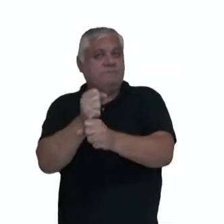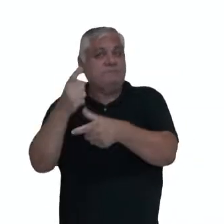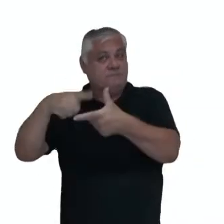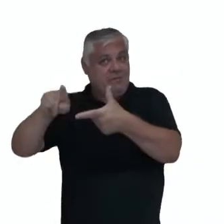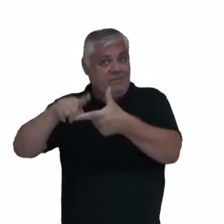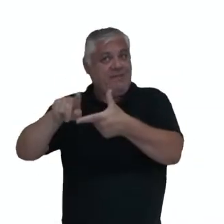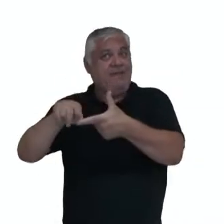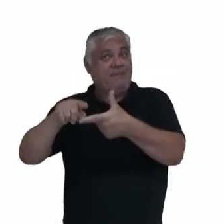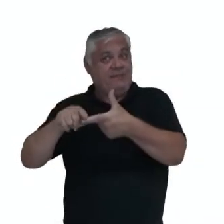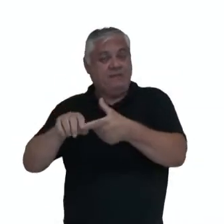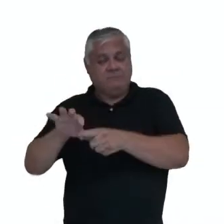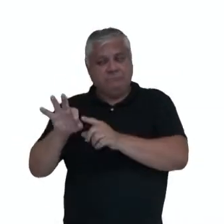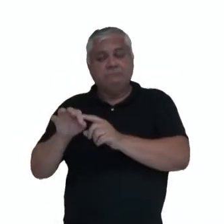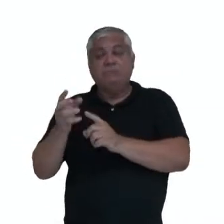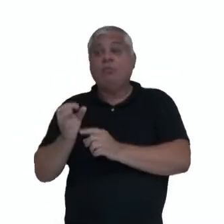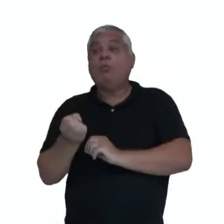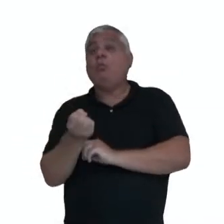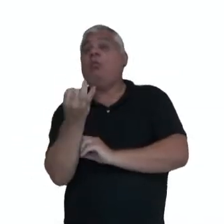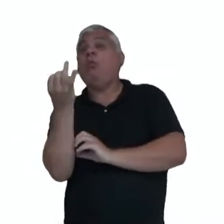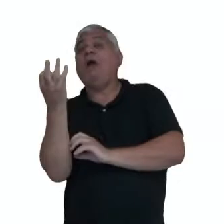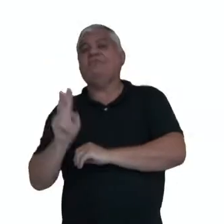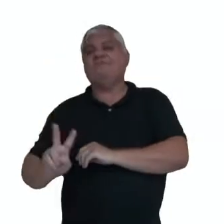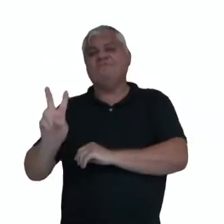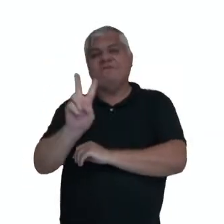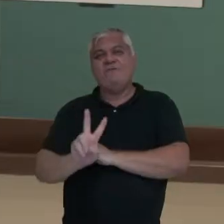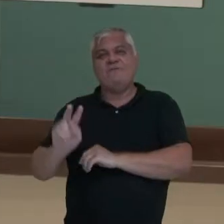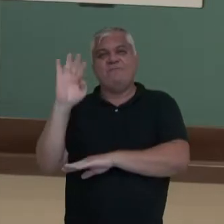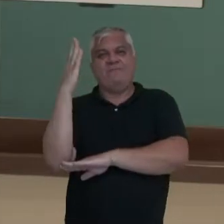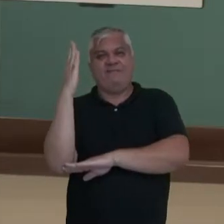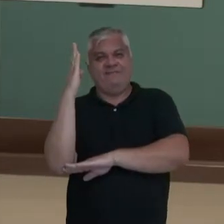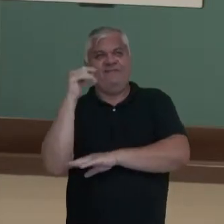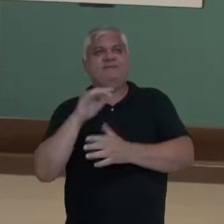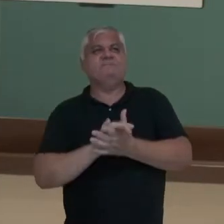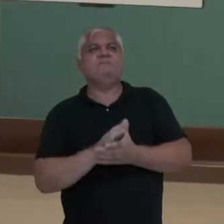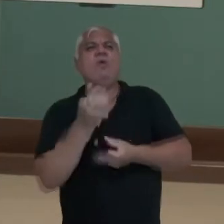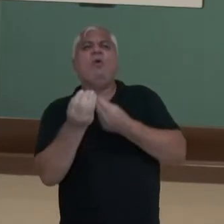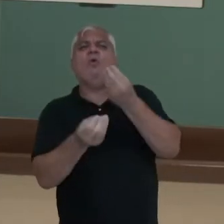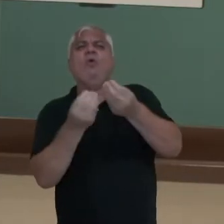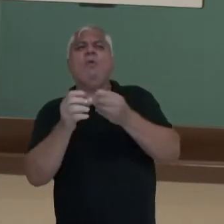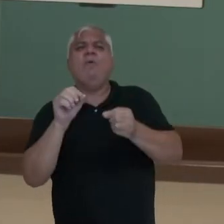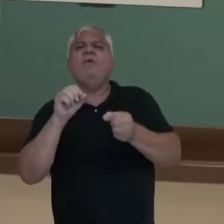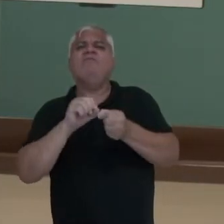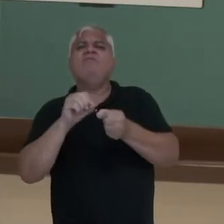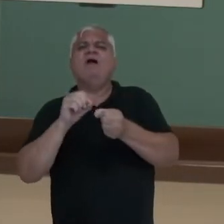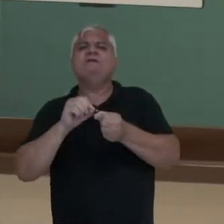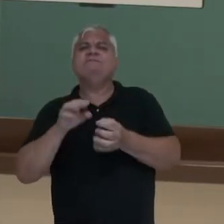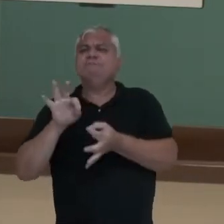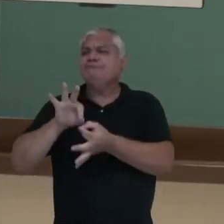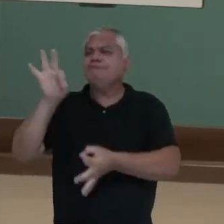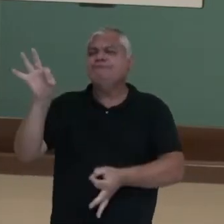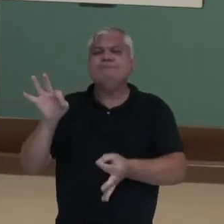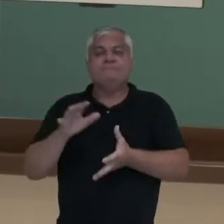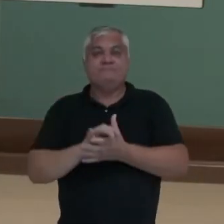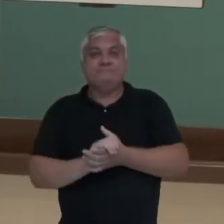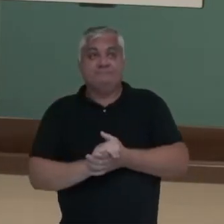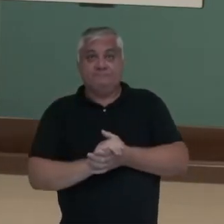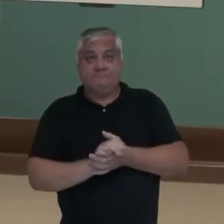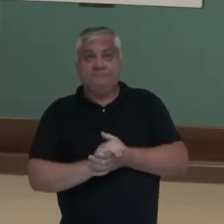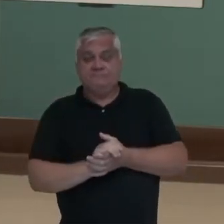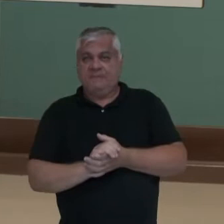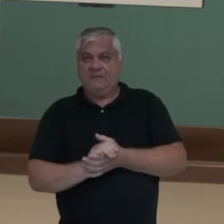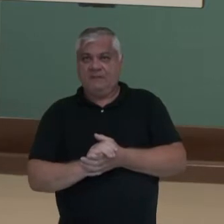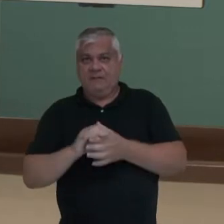problema, que é, no caso, volume de madeira. Então vamos ver como é que é o método de Francon. Eu tenho uma tora aqui